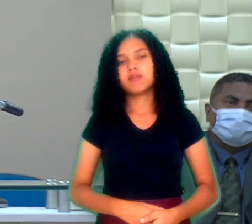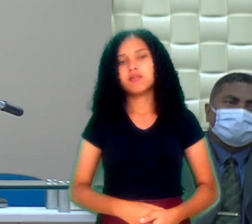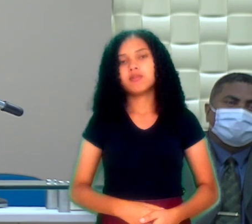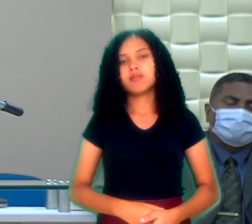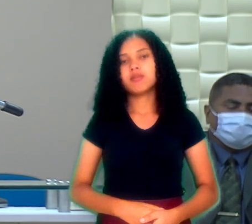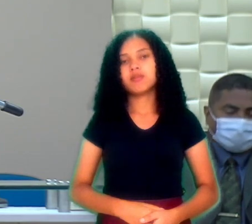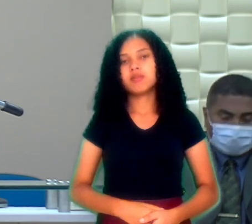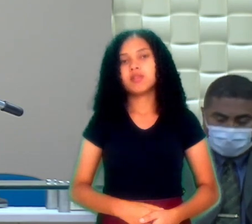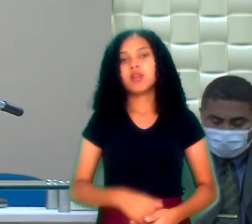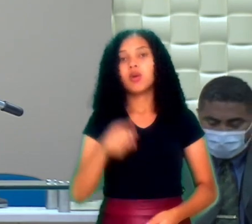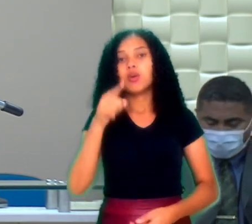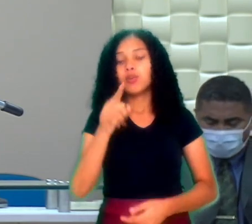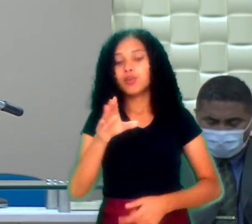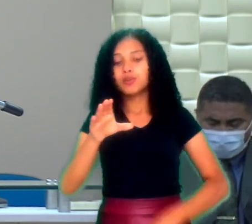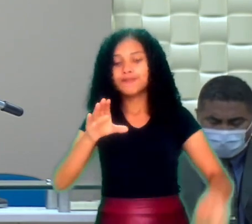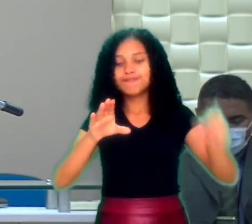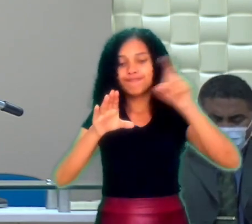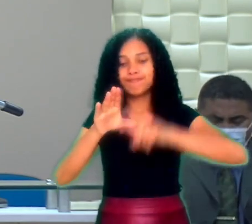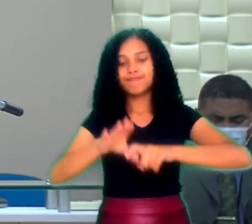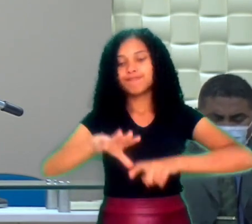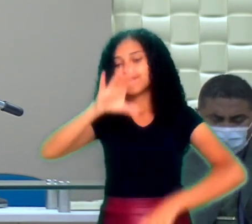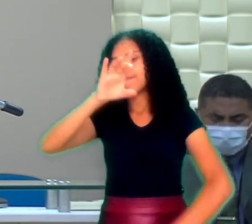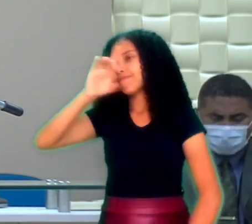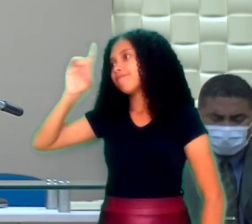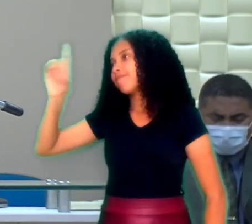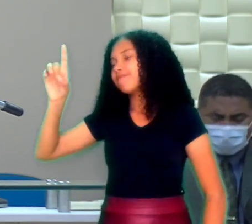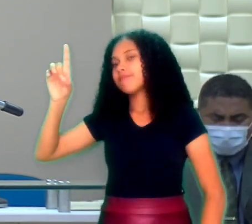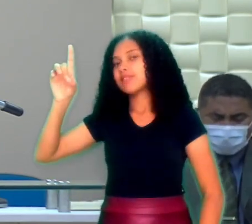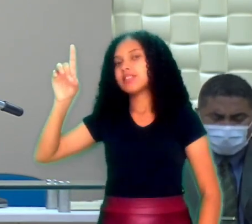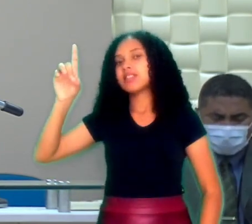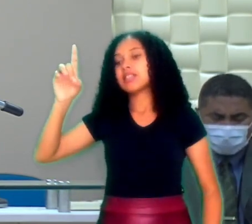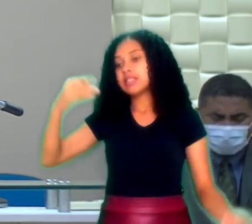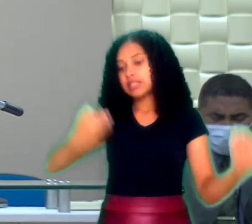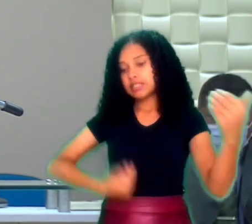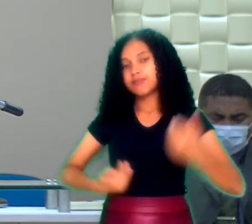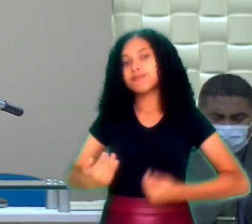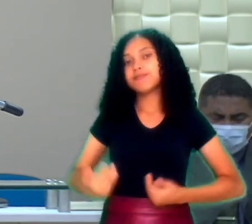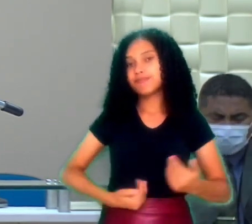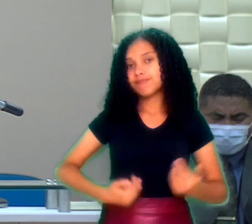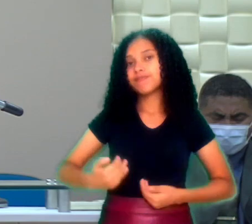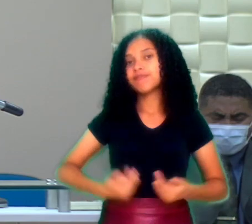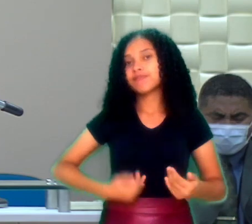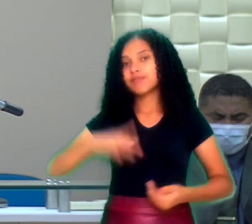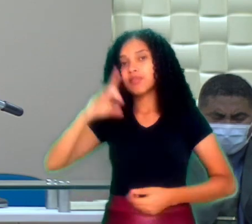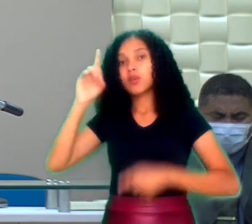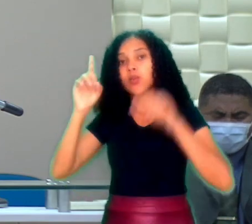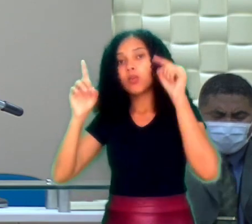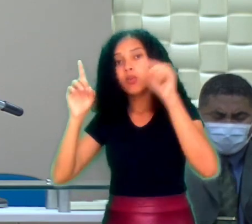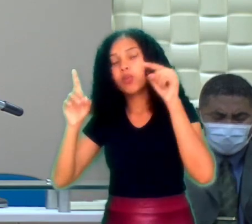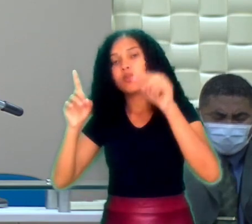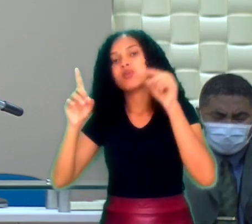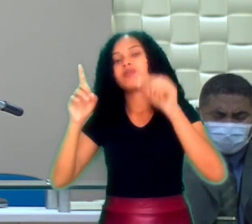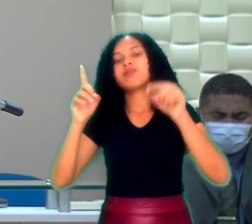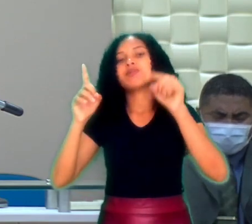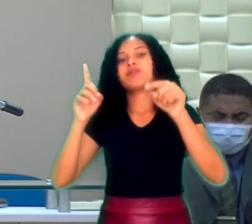Eu tenho misericórdia. Querido irmão, você tem misericórdia?